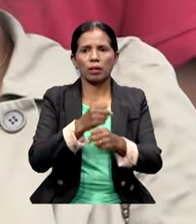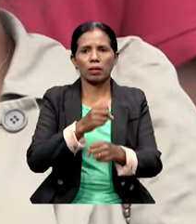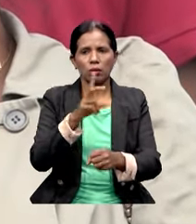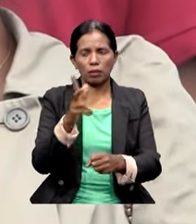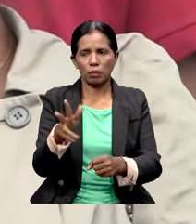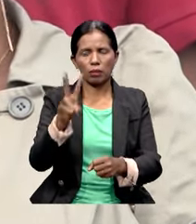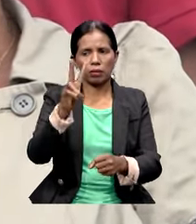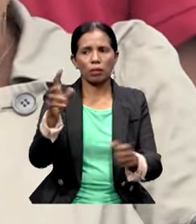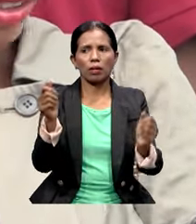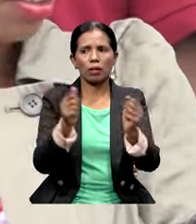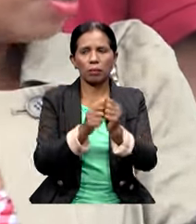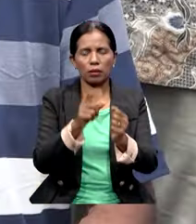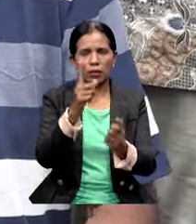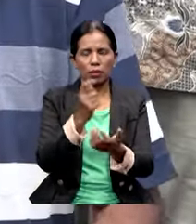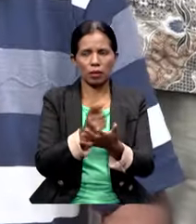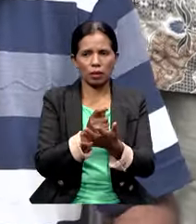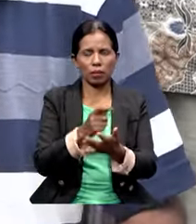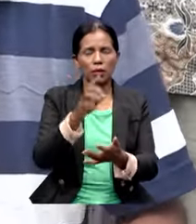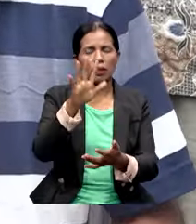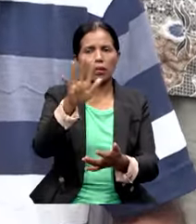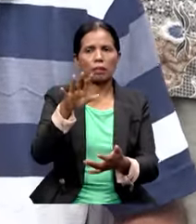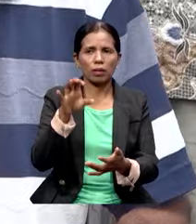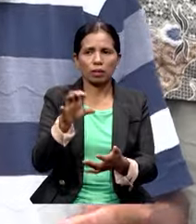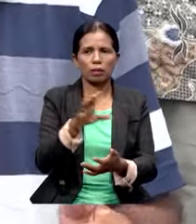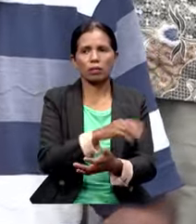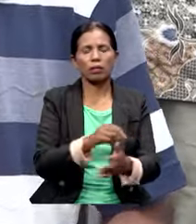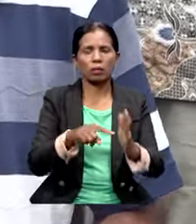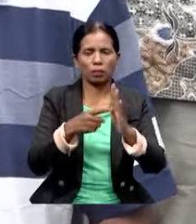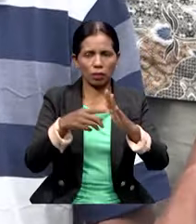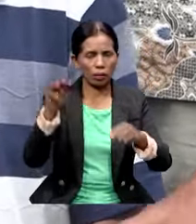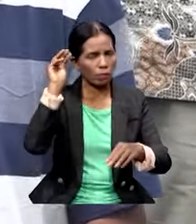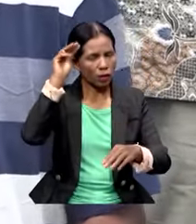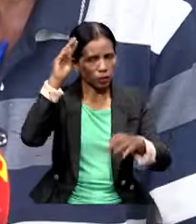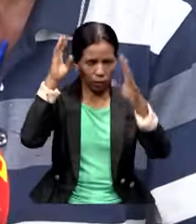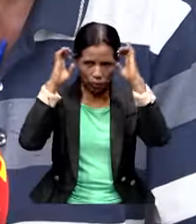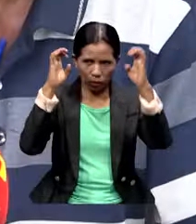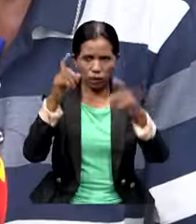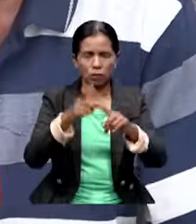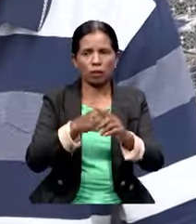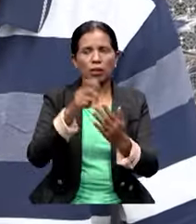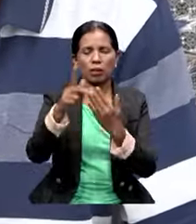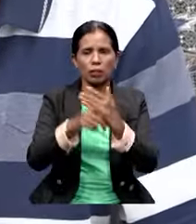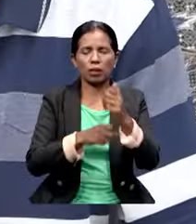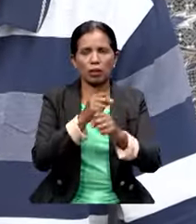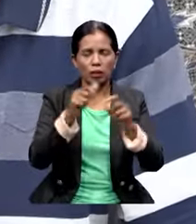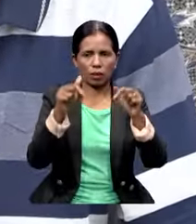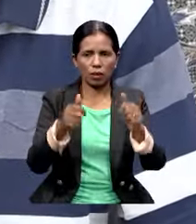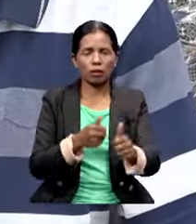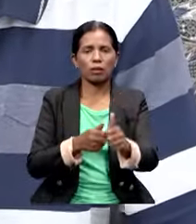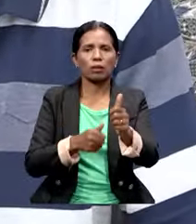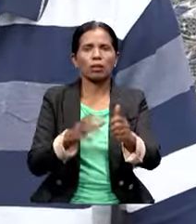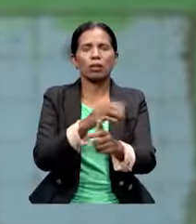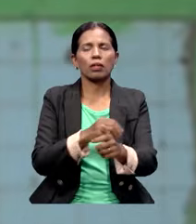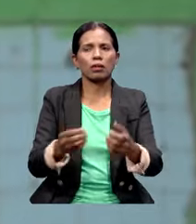rua, hamutu kriungida atu sat sial resin sia, no hau contrato ho Ministério da Educação, e a fulan abril tinang ne, no tuir contrato